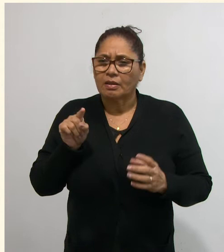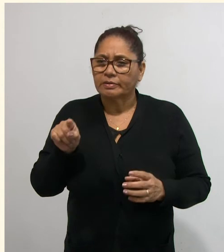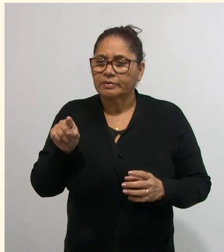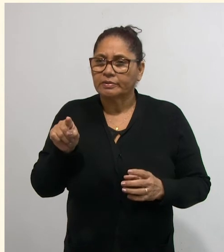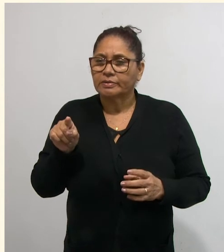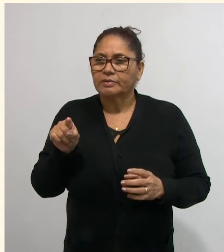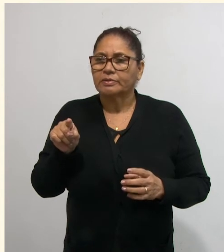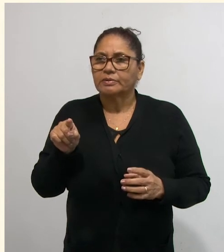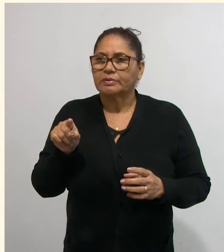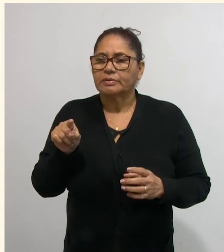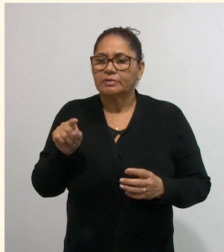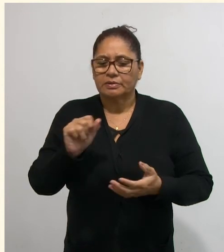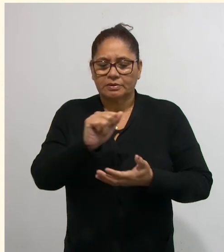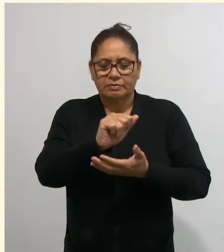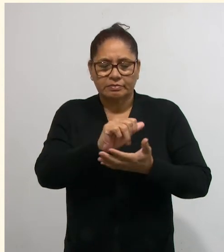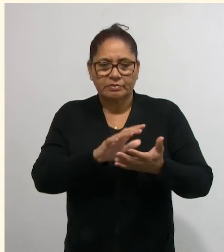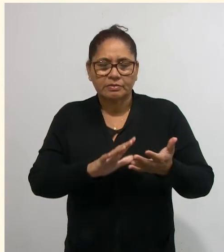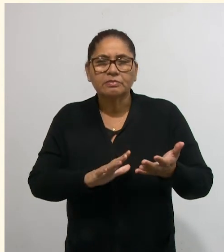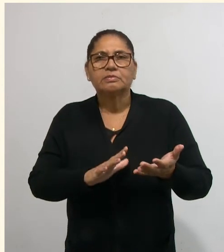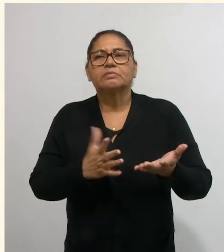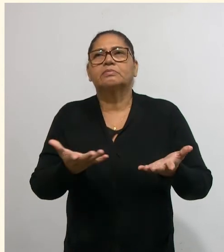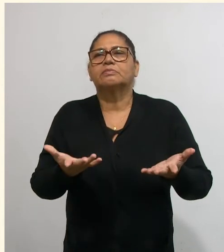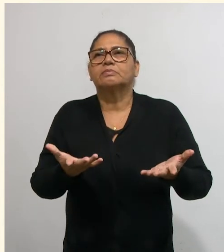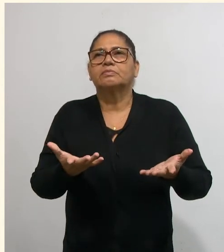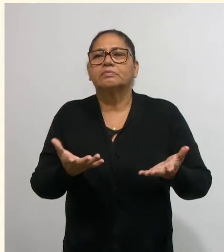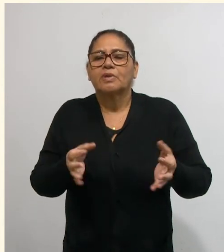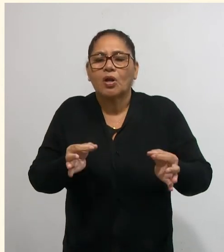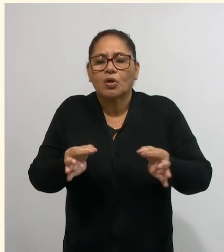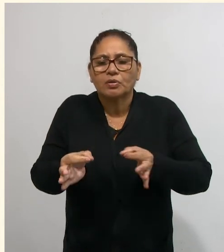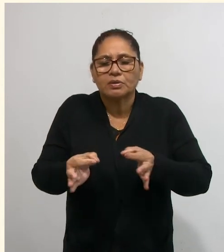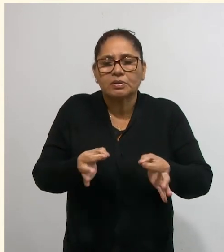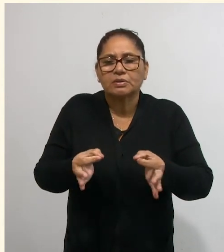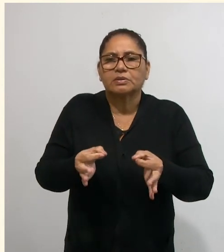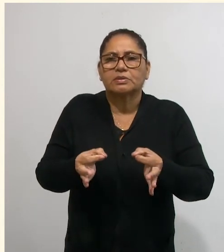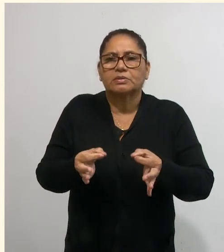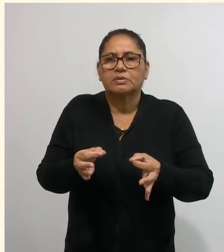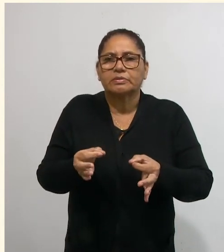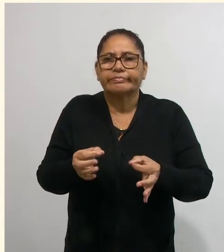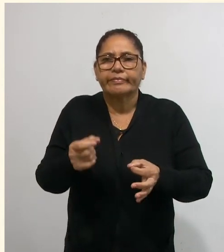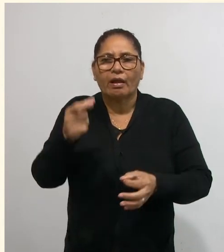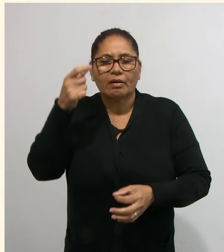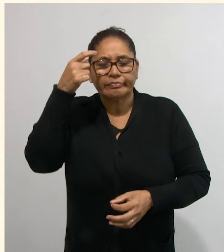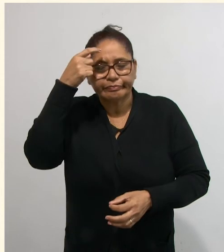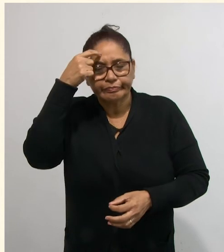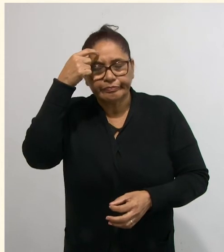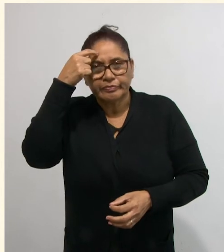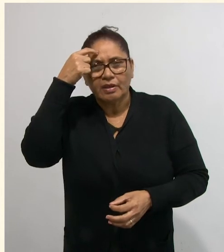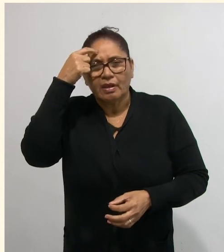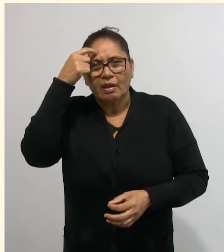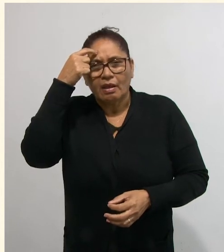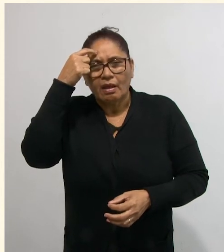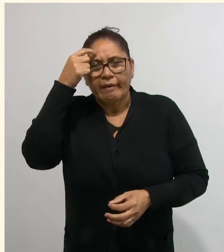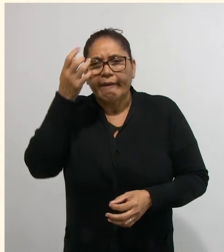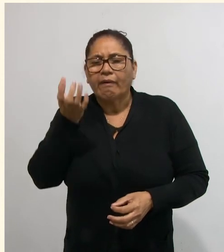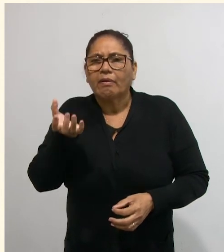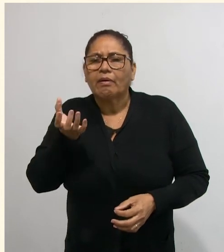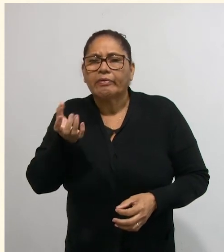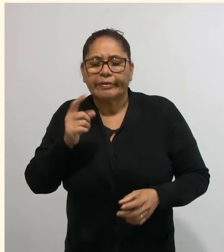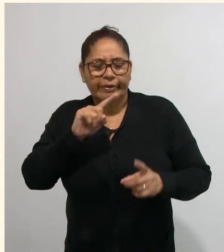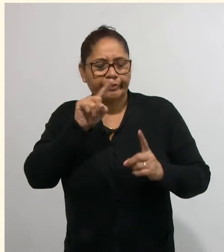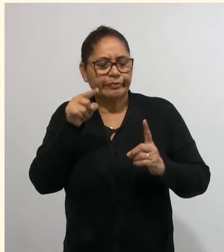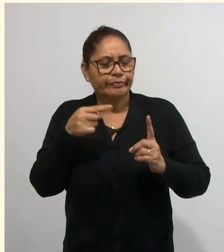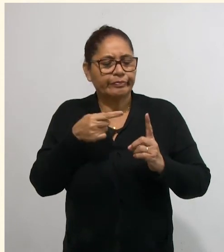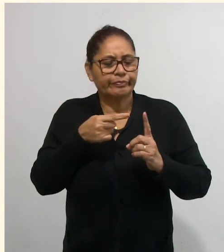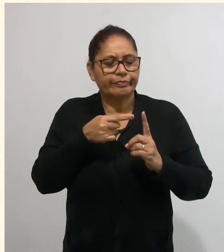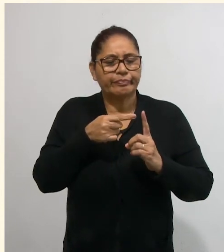mesma perspectiva, é uma atividade intencional, planejada conscientemente, visando atingir